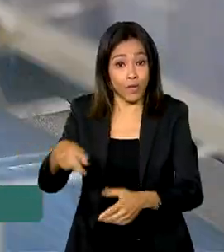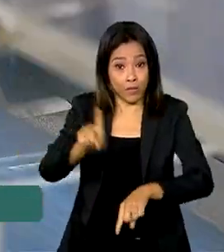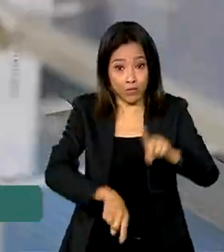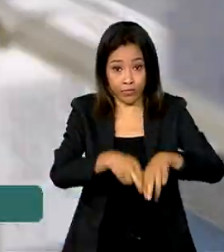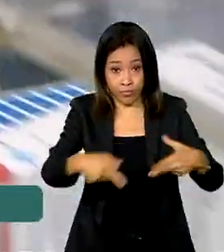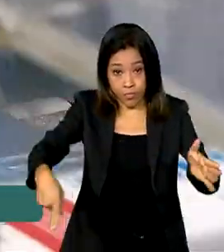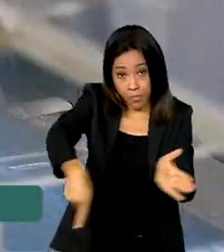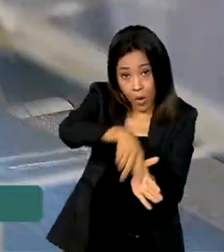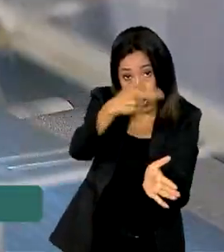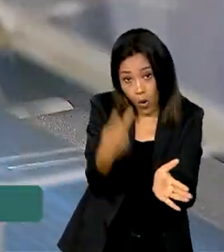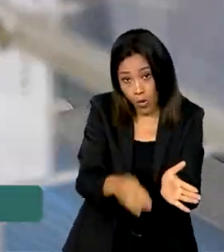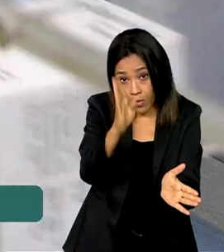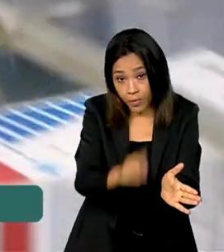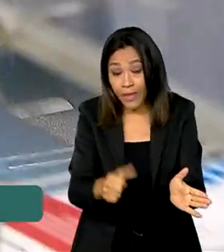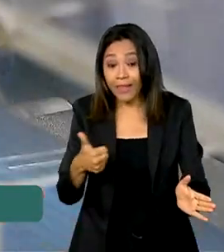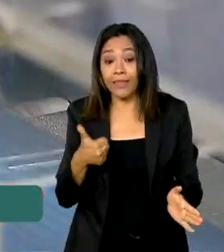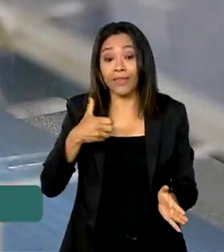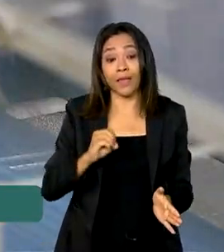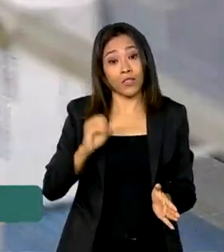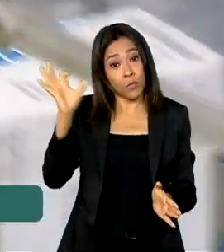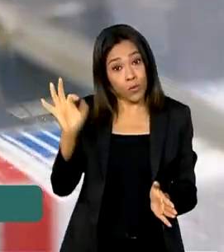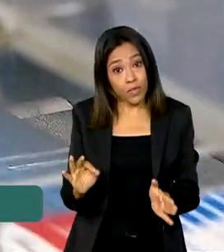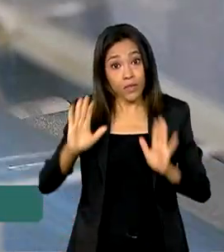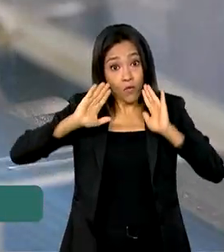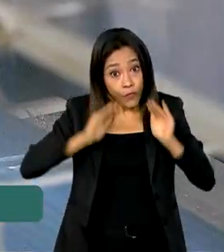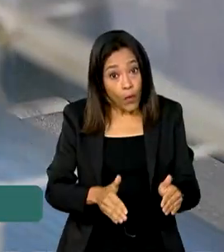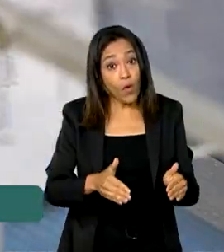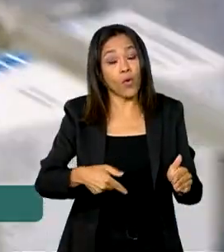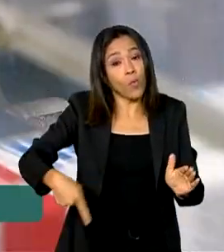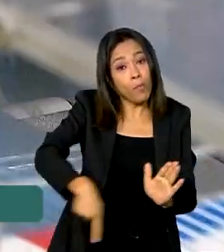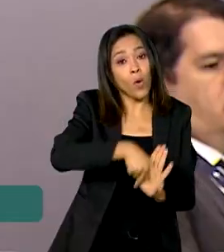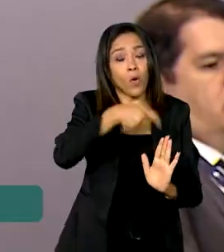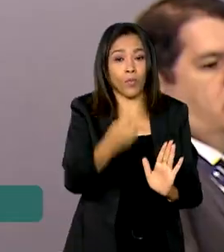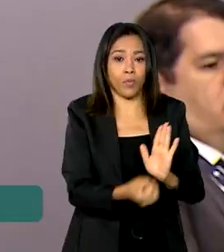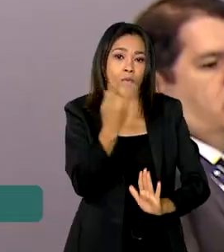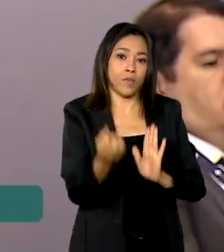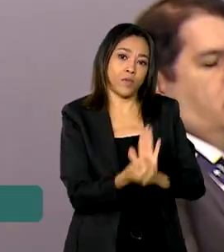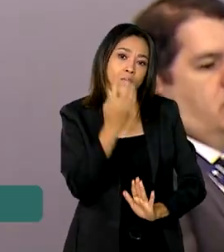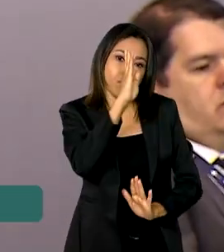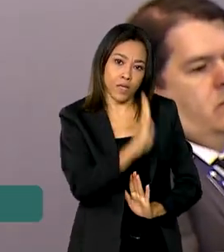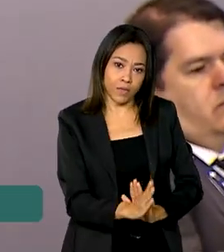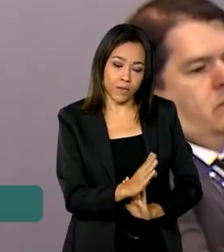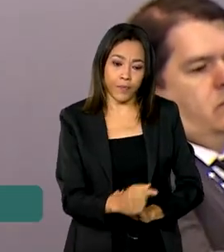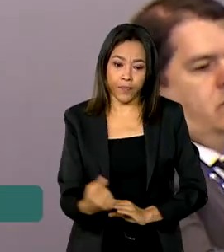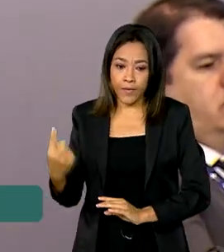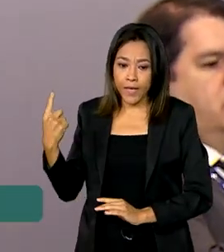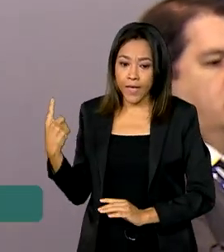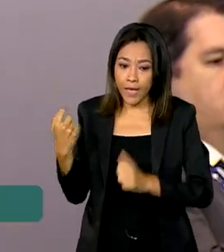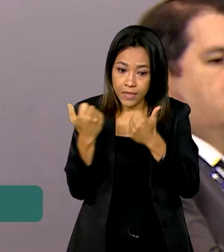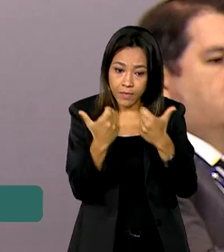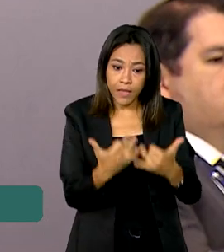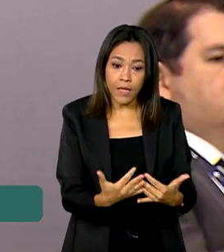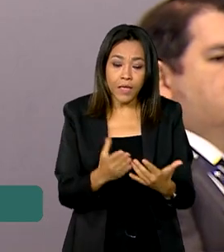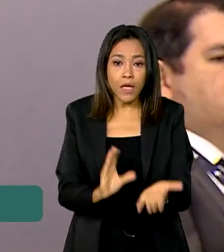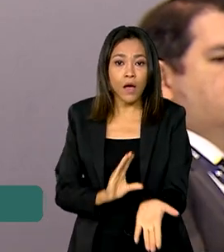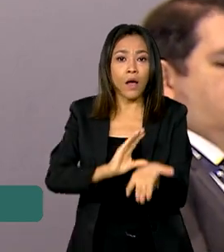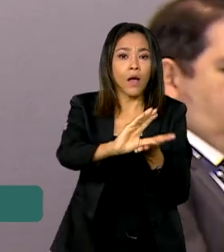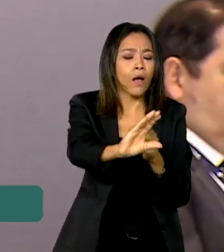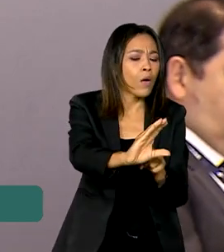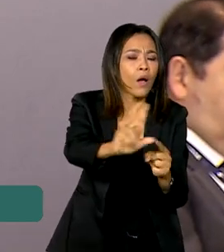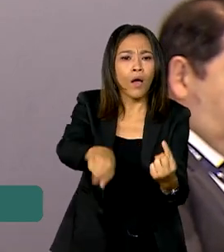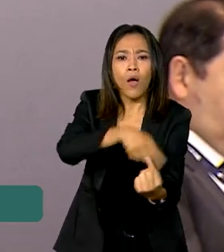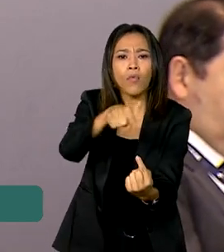até 10% de prioridade se o insumo for fabricado no Brasil. Esses investimentos têm por objetivo